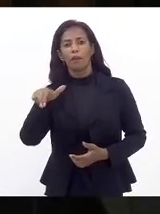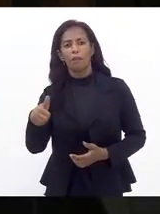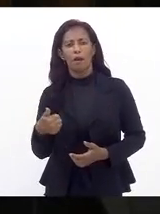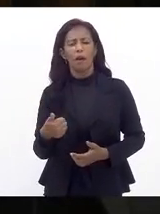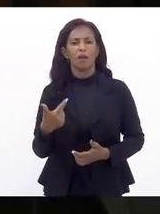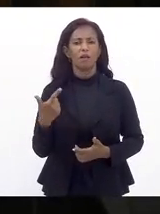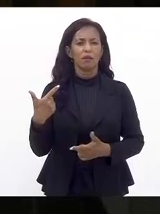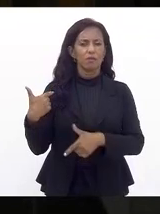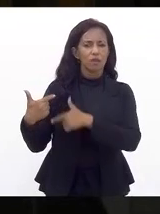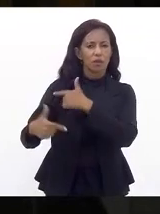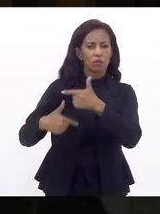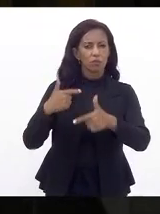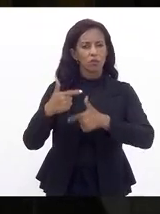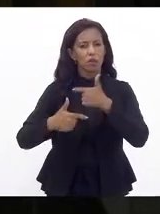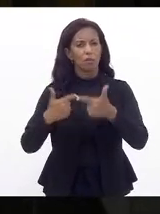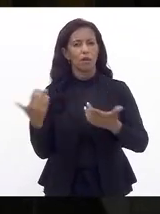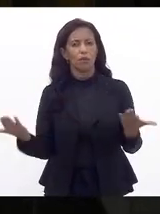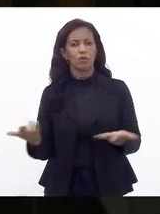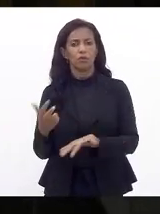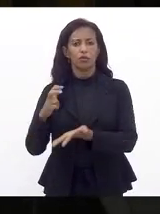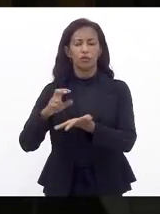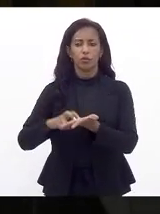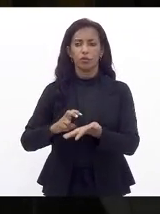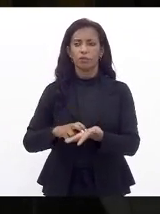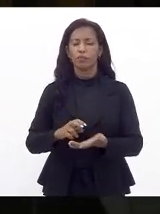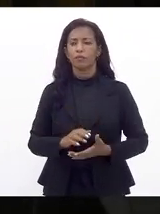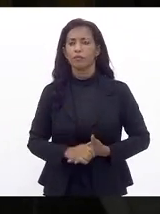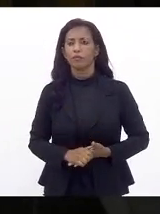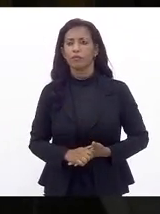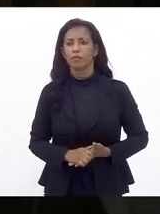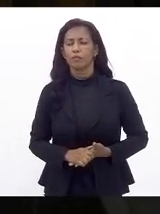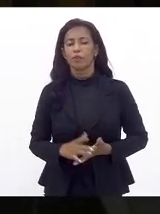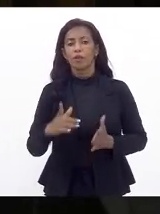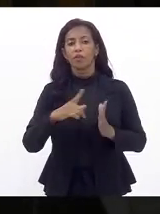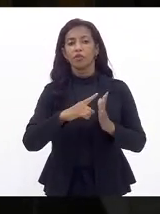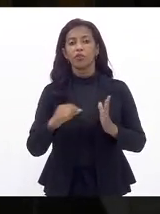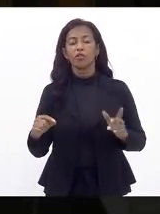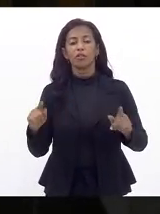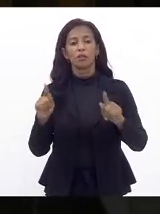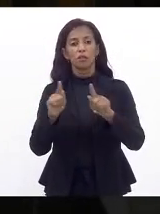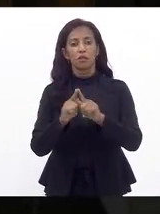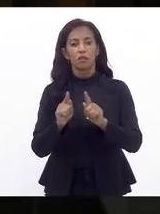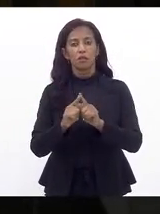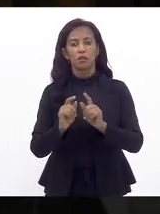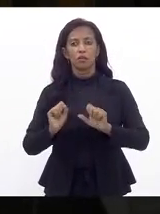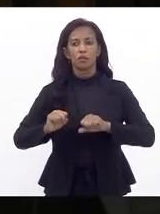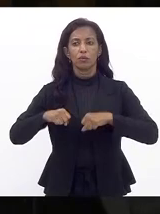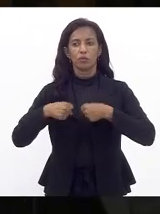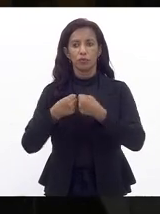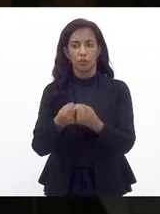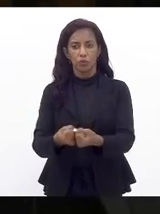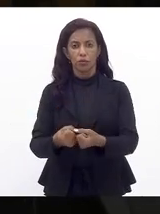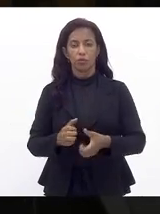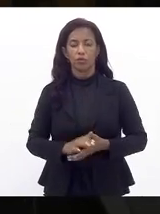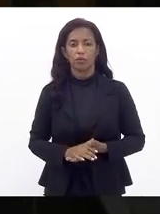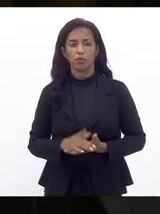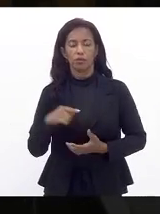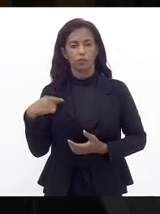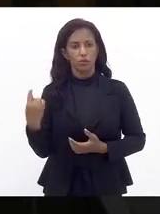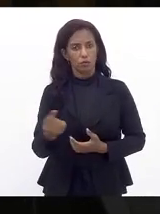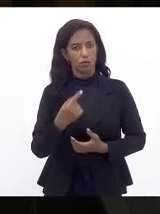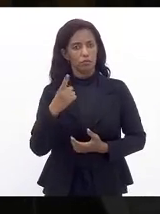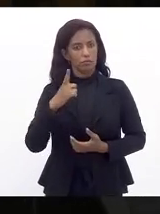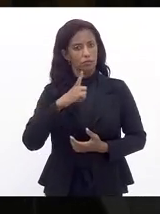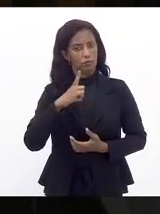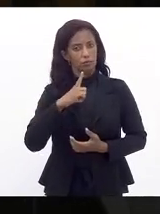fizeram uma grande operação nessa manhã. Quero destacar mais uma vez o esforço que nós estamos fazendo